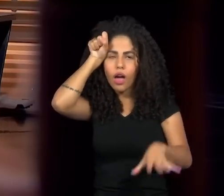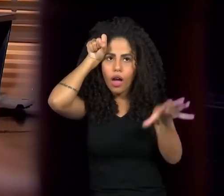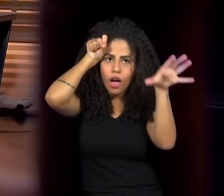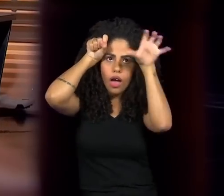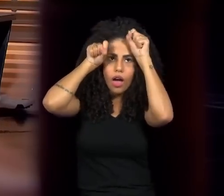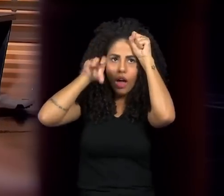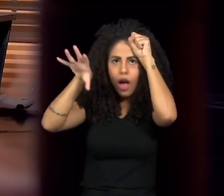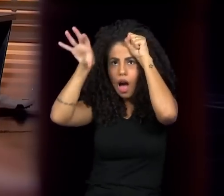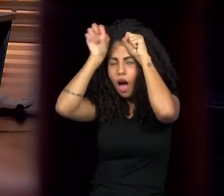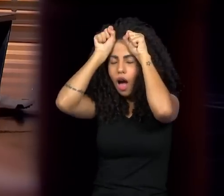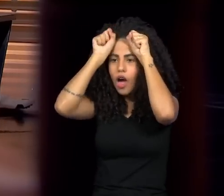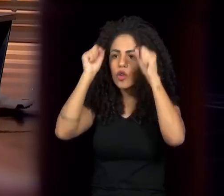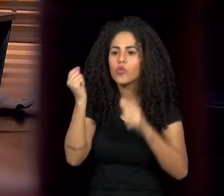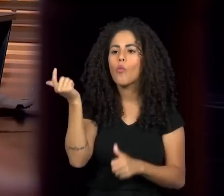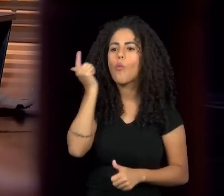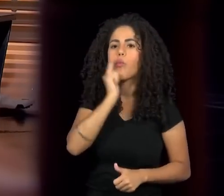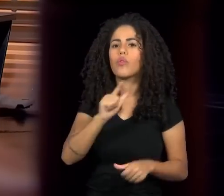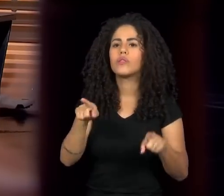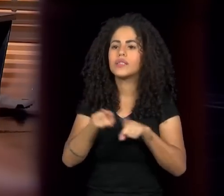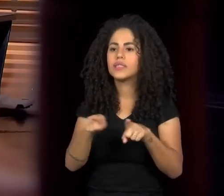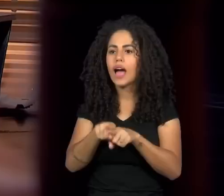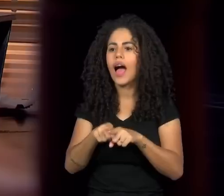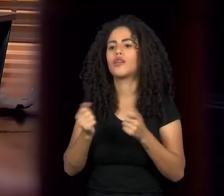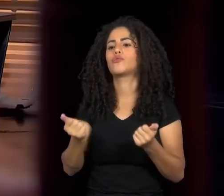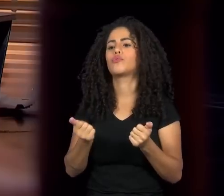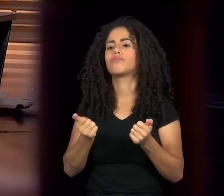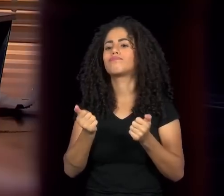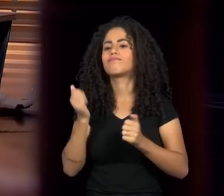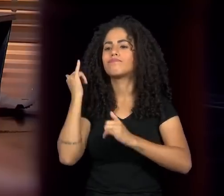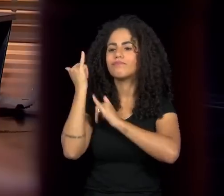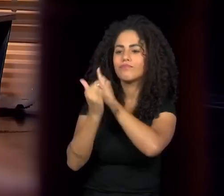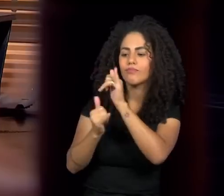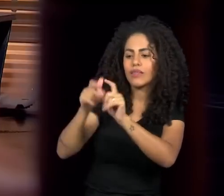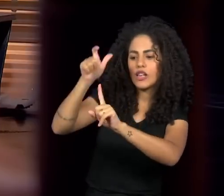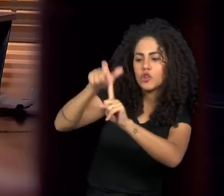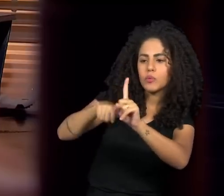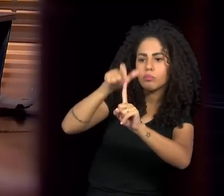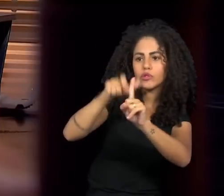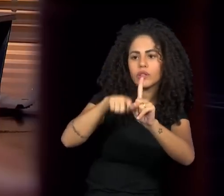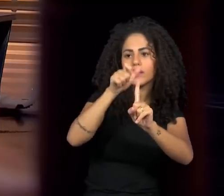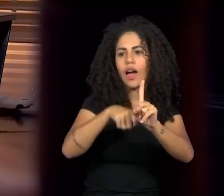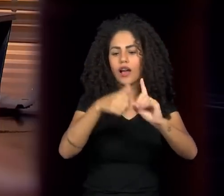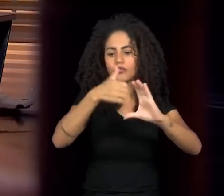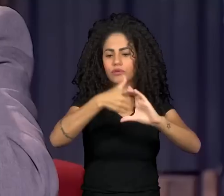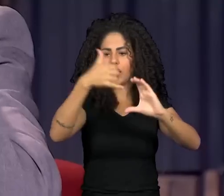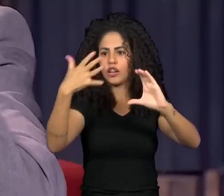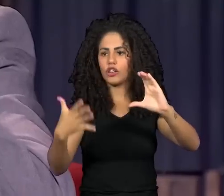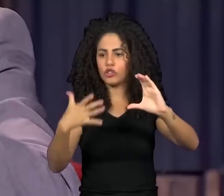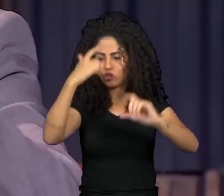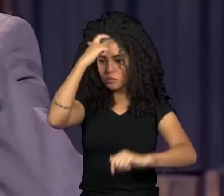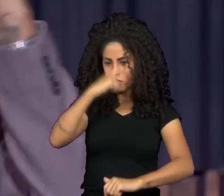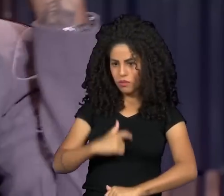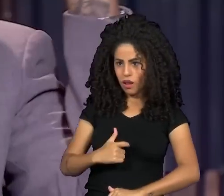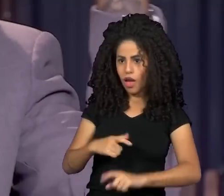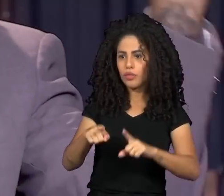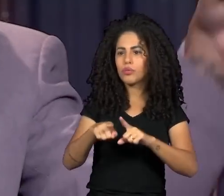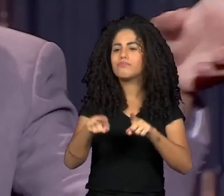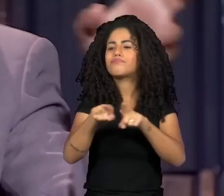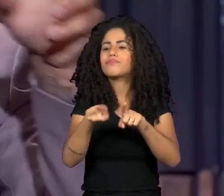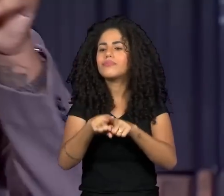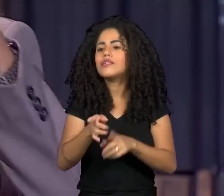arcabouço, tanto de vocabulário, quanto de personagem, quanto de personalidade, quanto de conhecimento